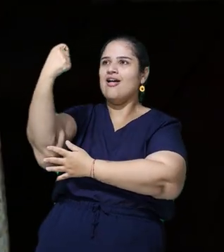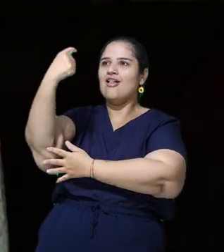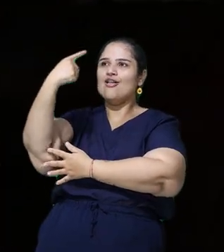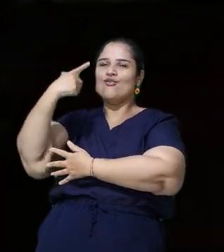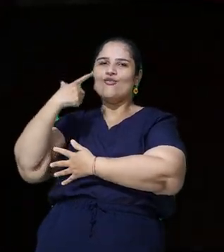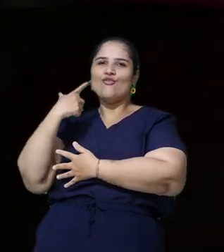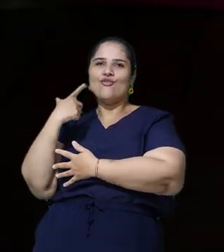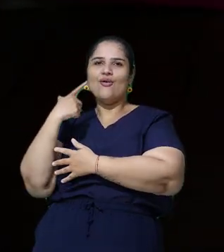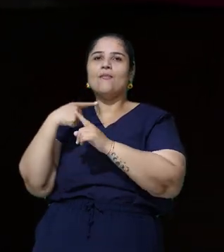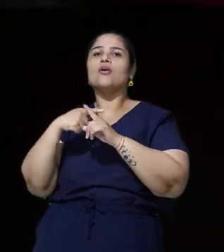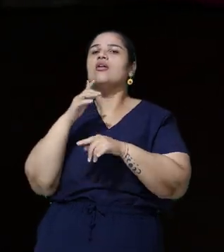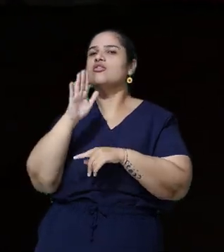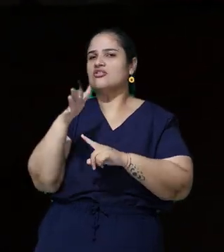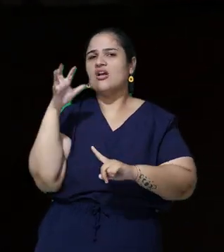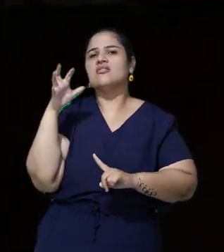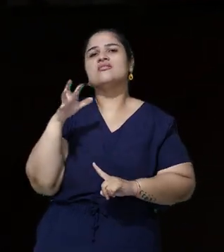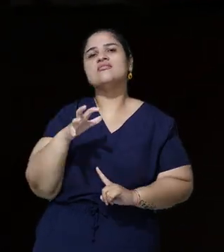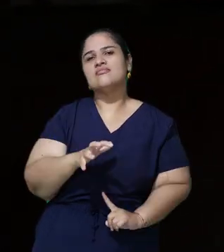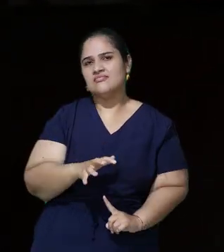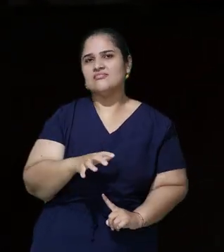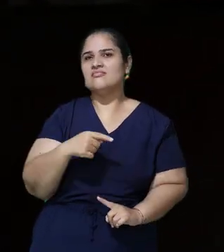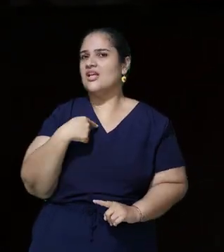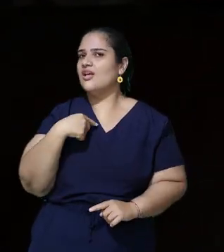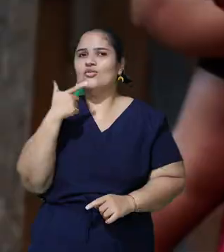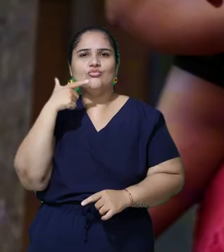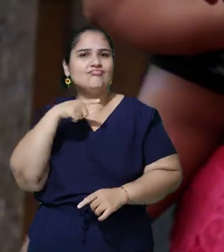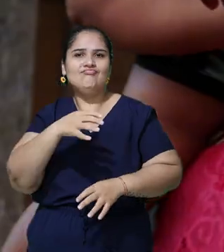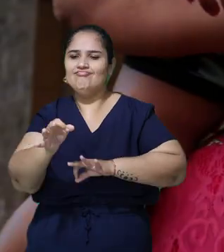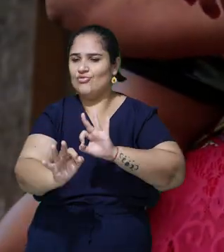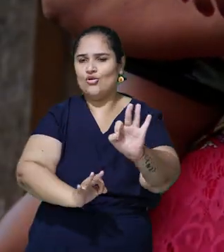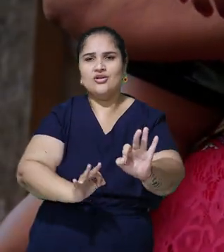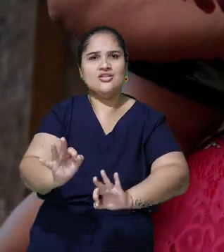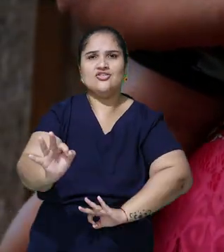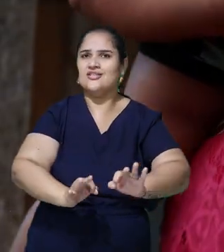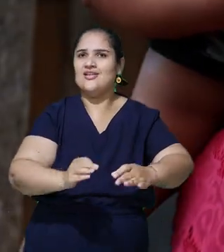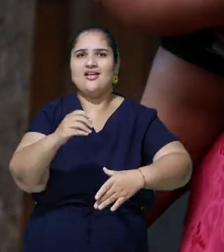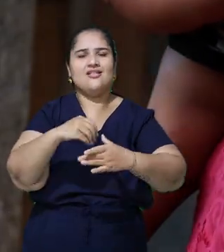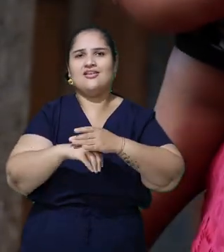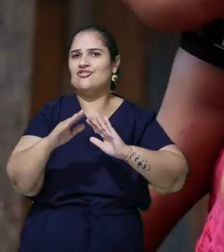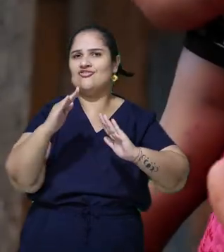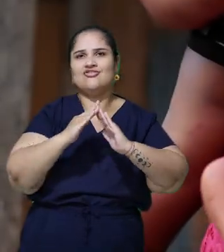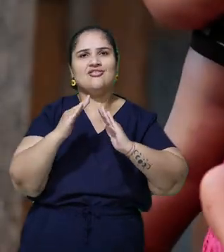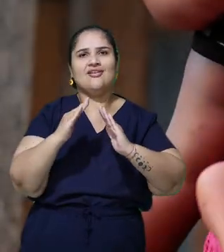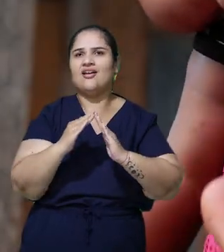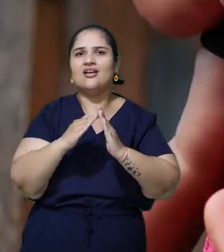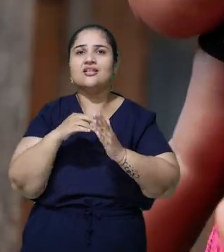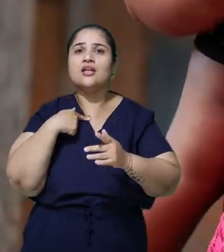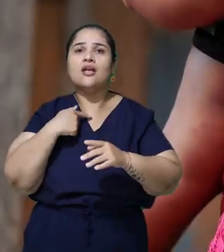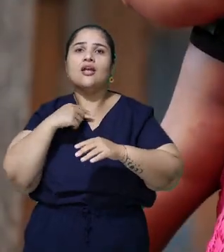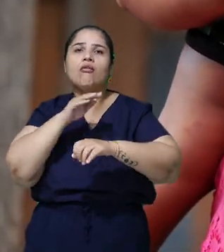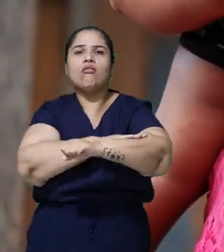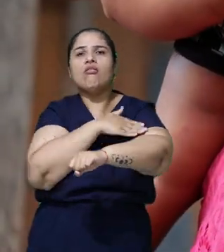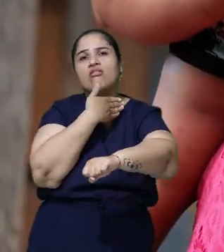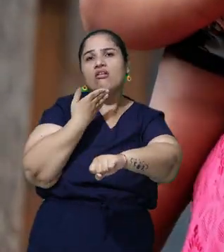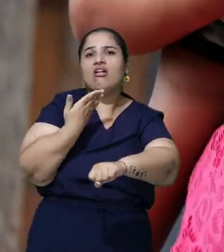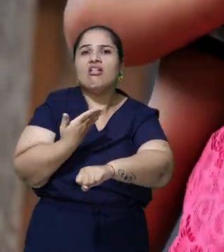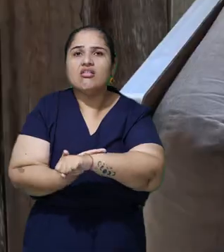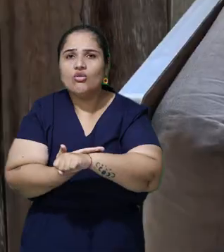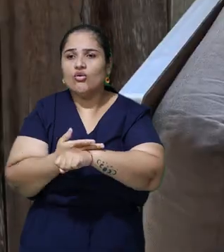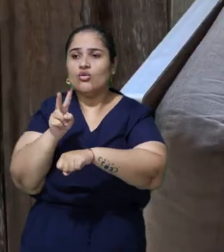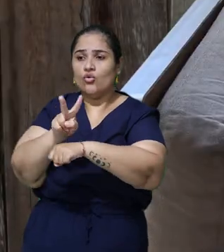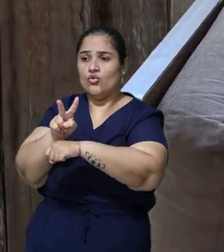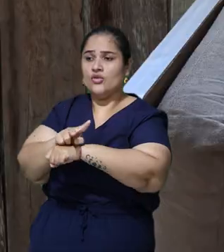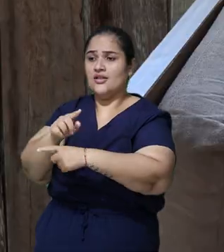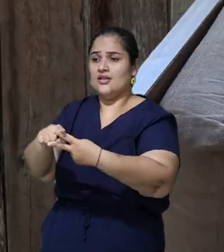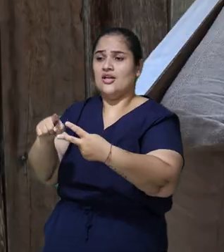depressiva, eu não conseguia mais conciliar nada em casa. Eu passava o dia cuidando delas e à noite lavando roupa e cuidando